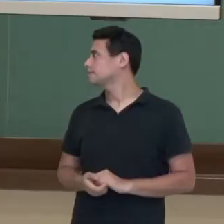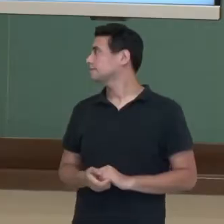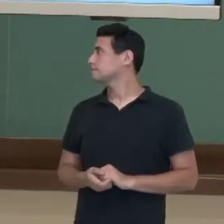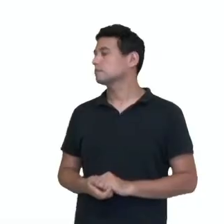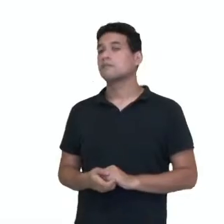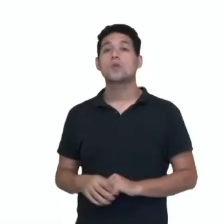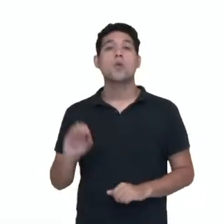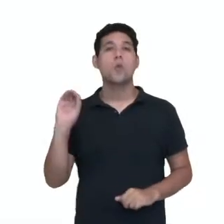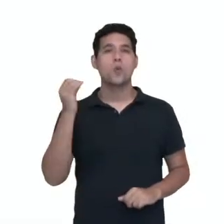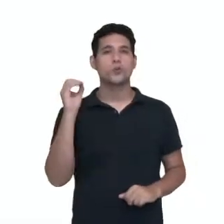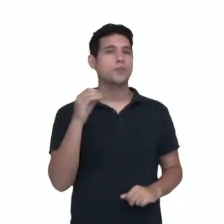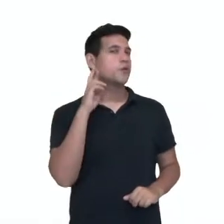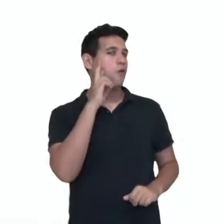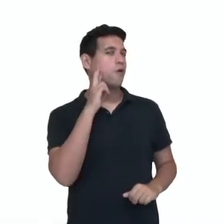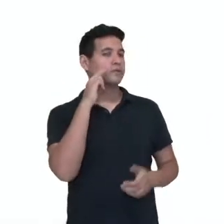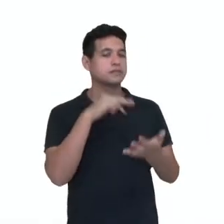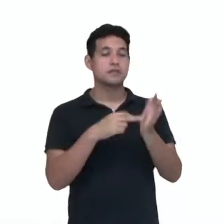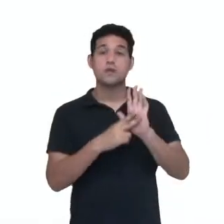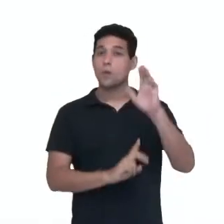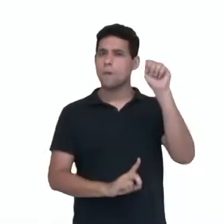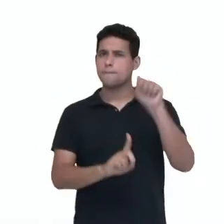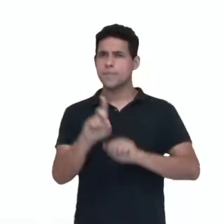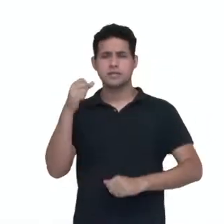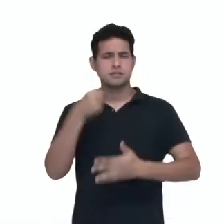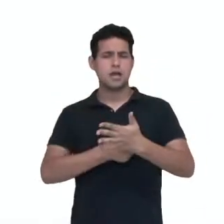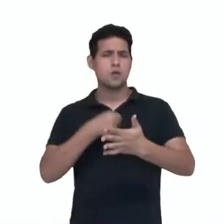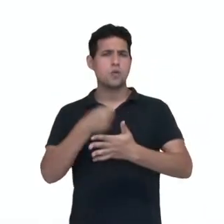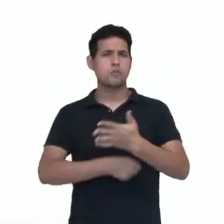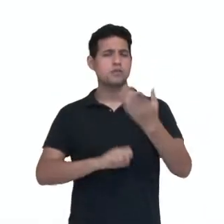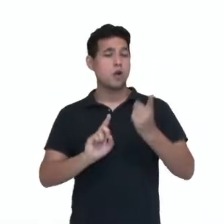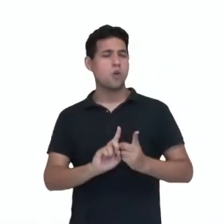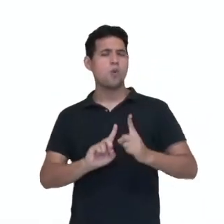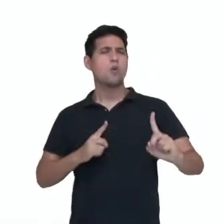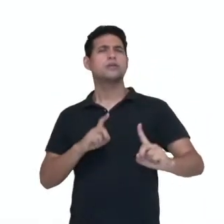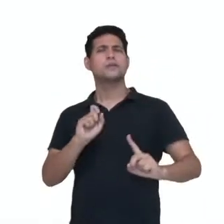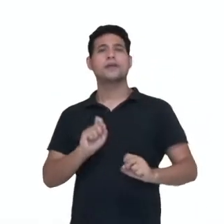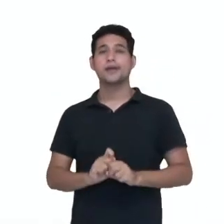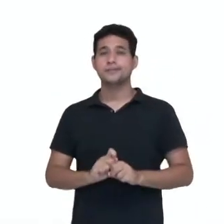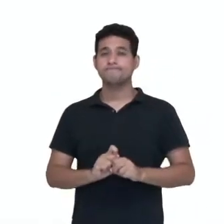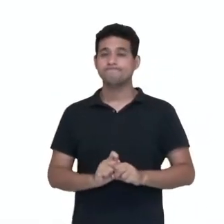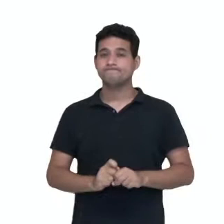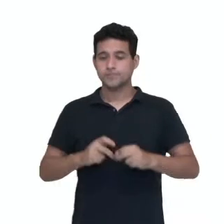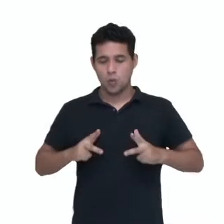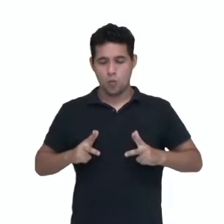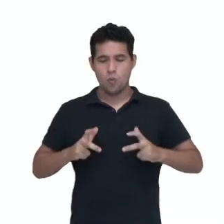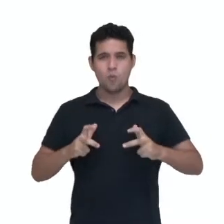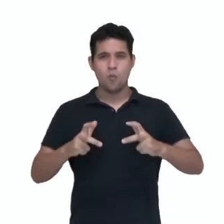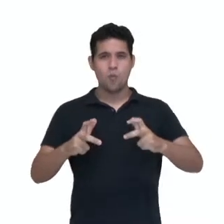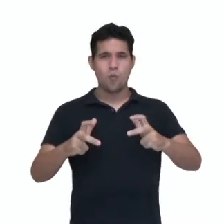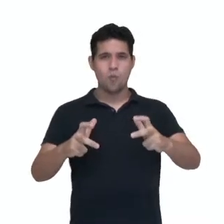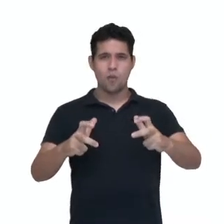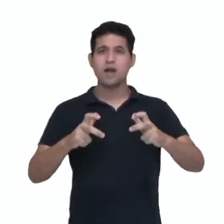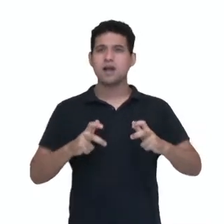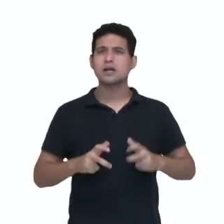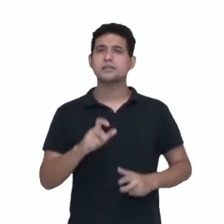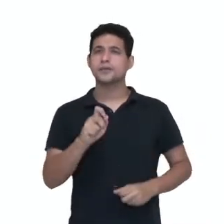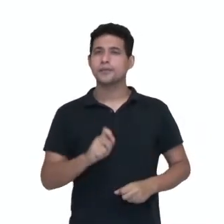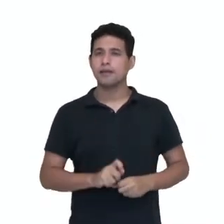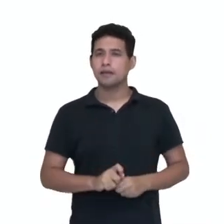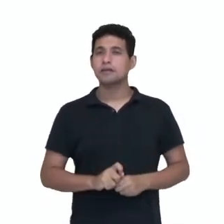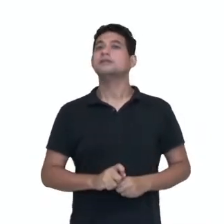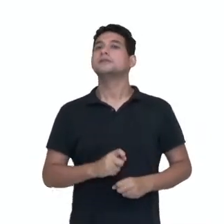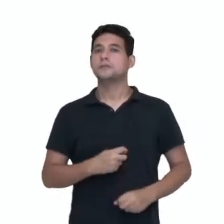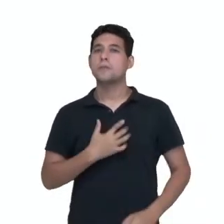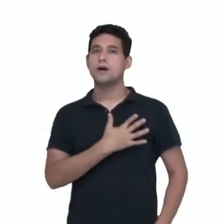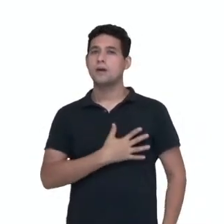Octubre Rosa, mês de la lucha contra el câncer de mama. Exatamente, Outubro